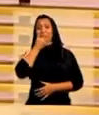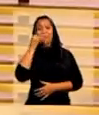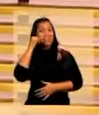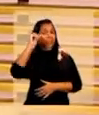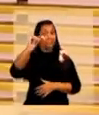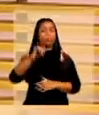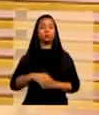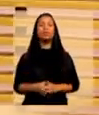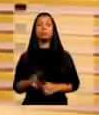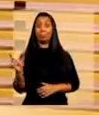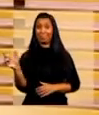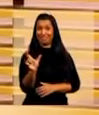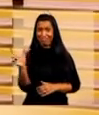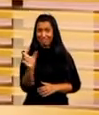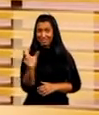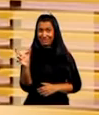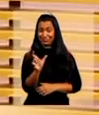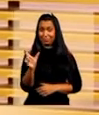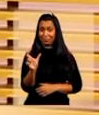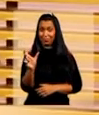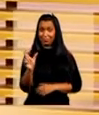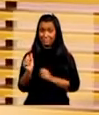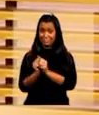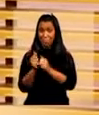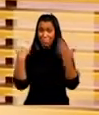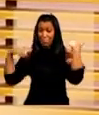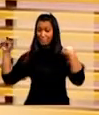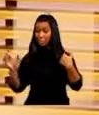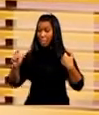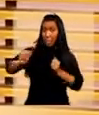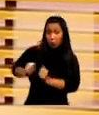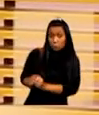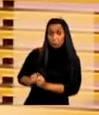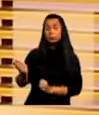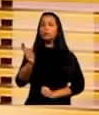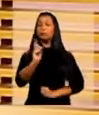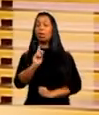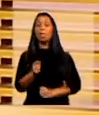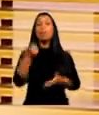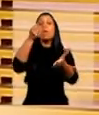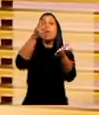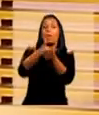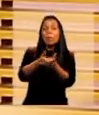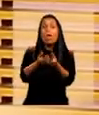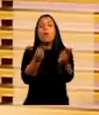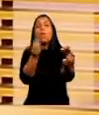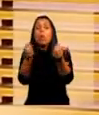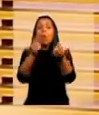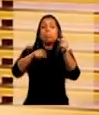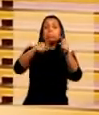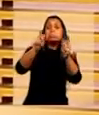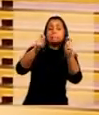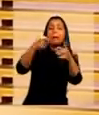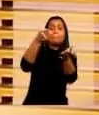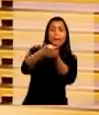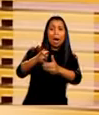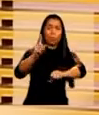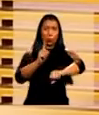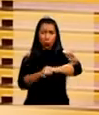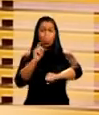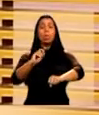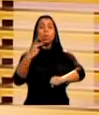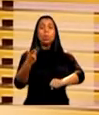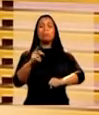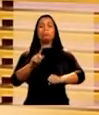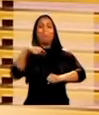Assim, primeiro, cartão. Nem saio de casa com ele na bolsa. A hora que eu chego para uma compra, como que eu avalio? Se eu pago à